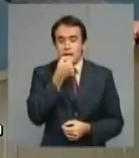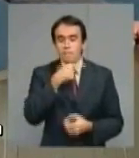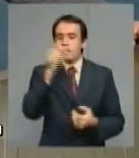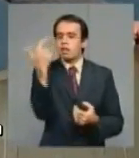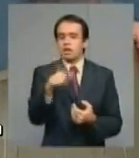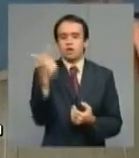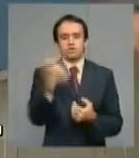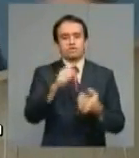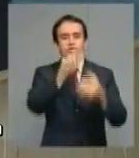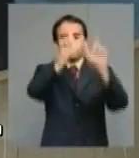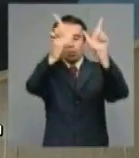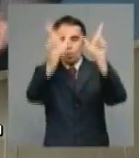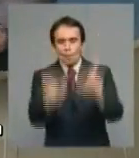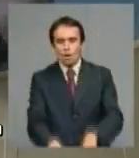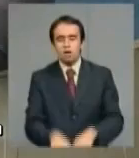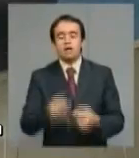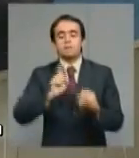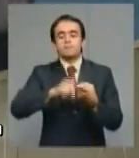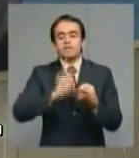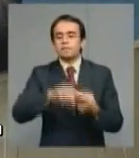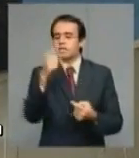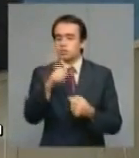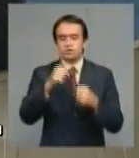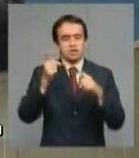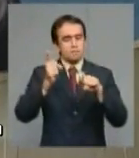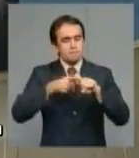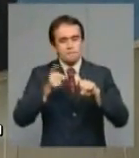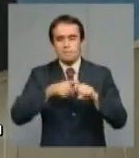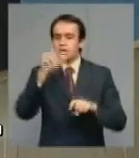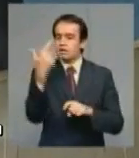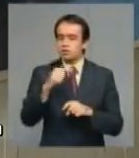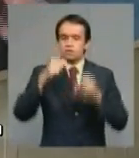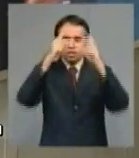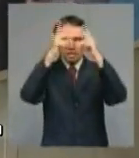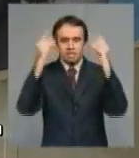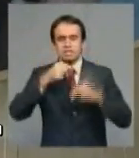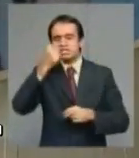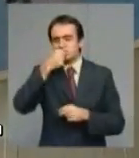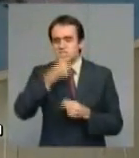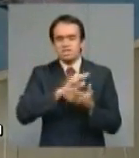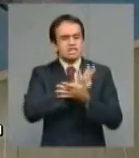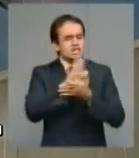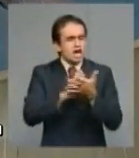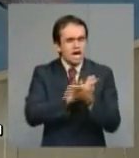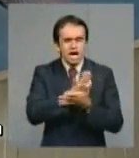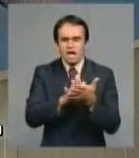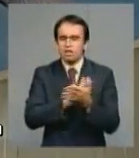nenhum. Aí nem tinha médico, nem tinha enfermeiro, nem dentista, nem auxiliar.